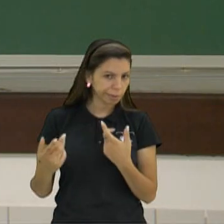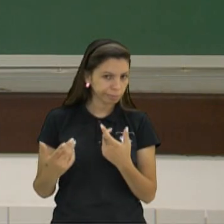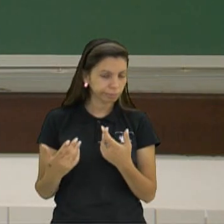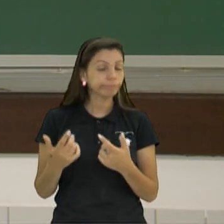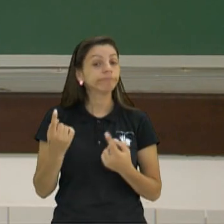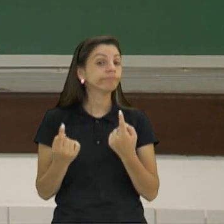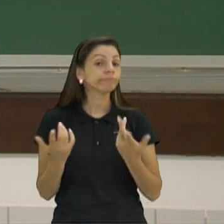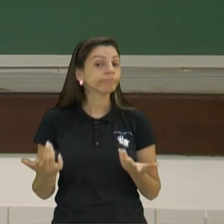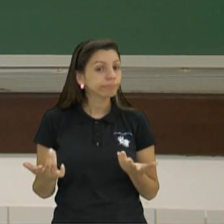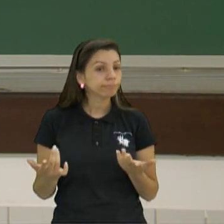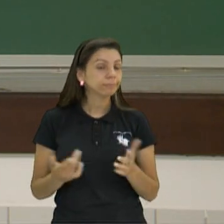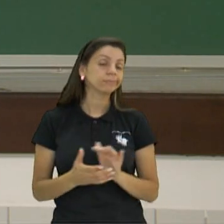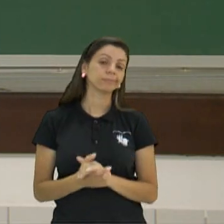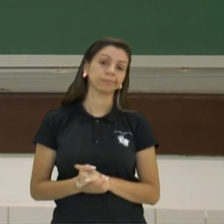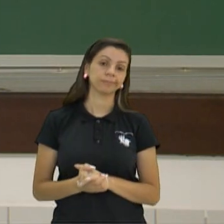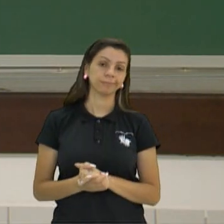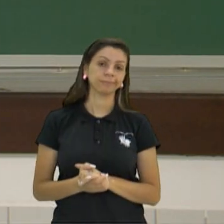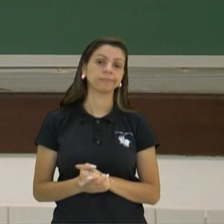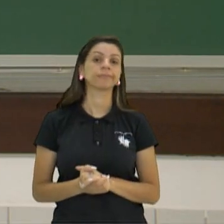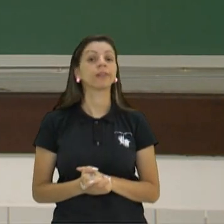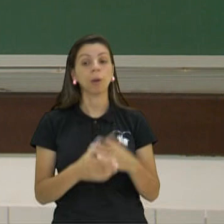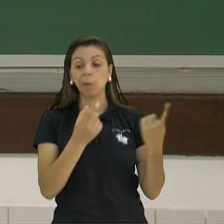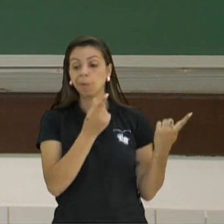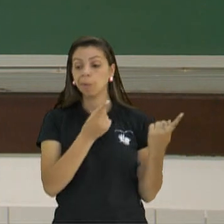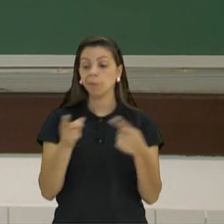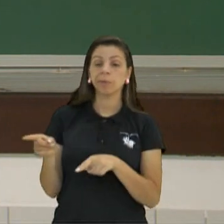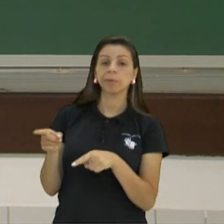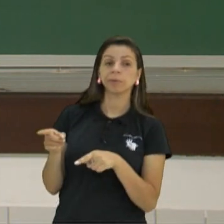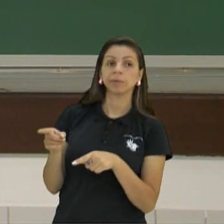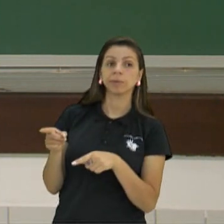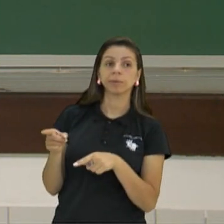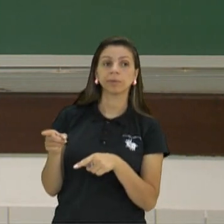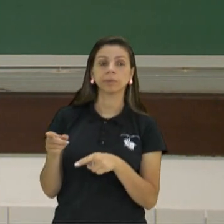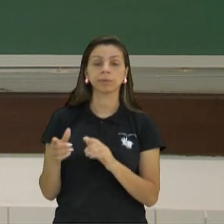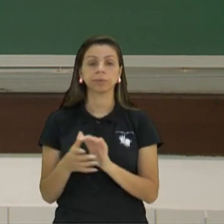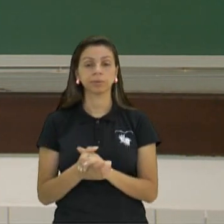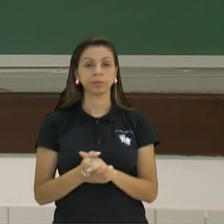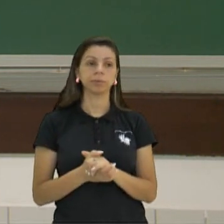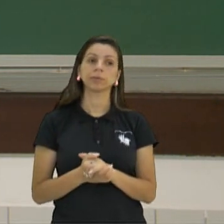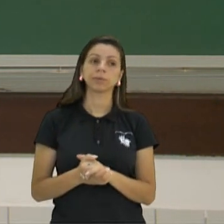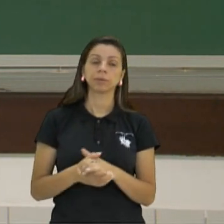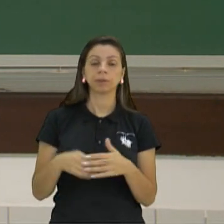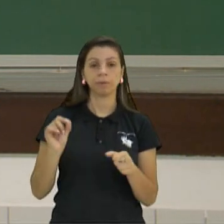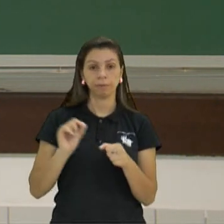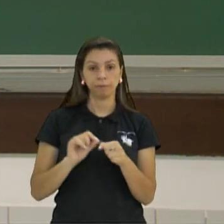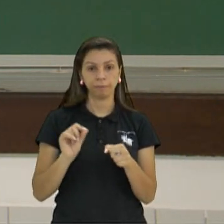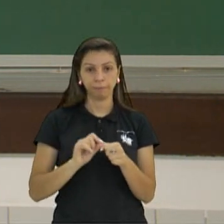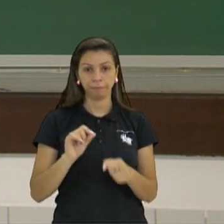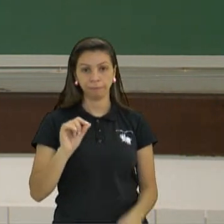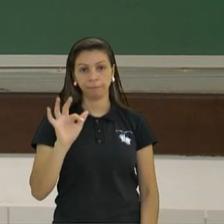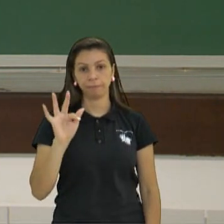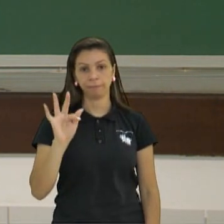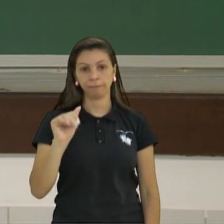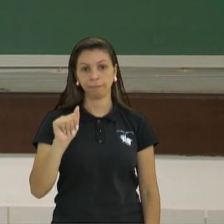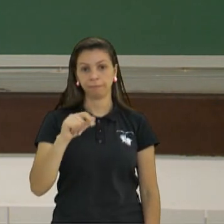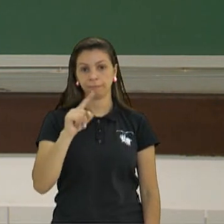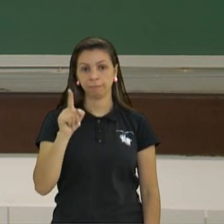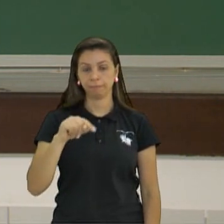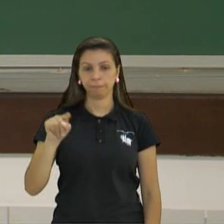é? Ah, o enfrentar, exatamente, ó. Nós temos o verbo fazer e temos o